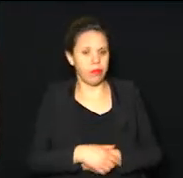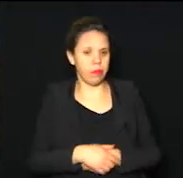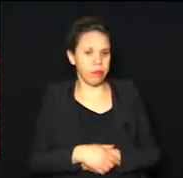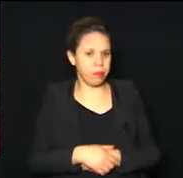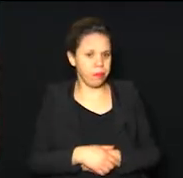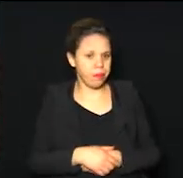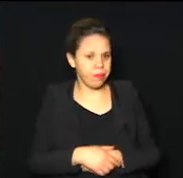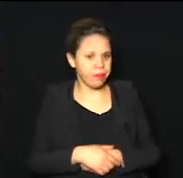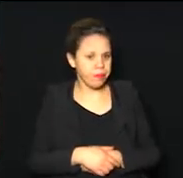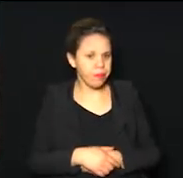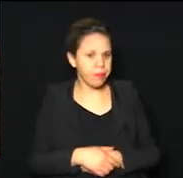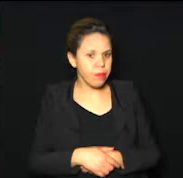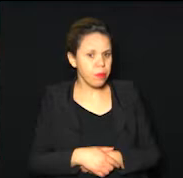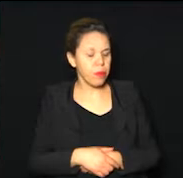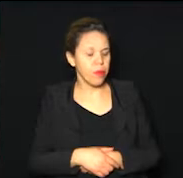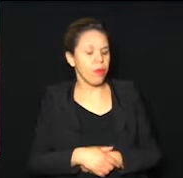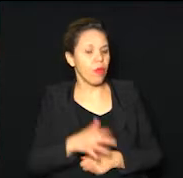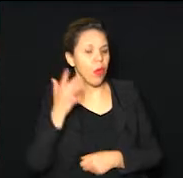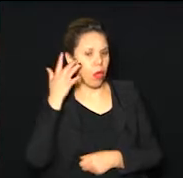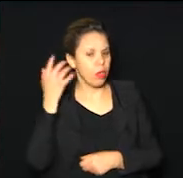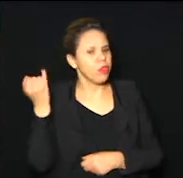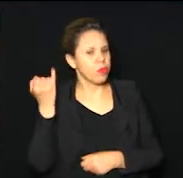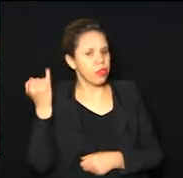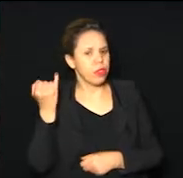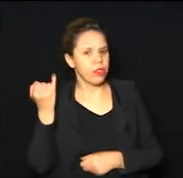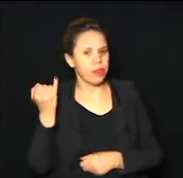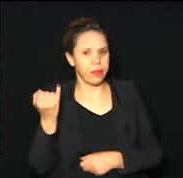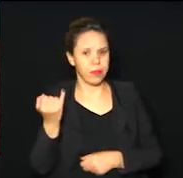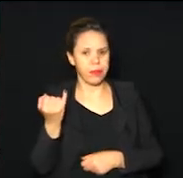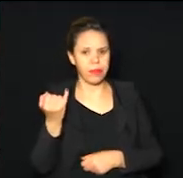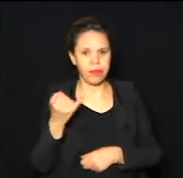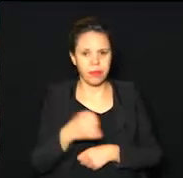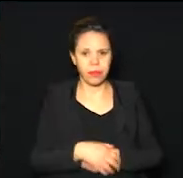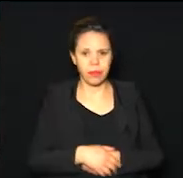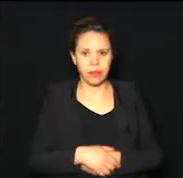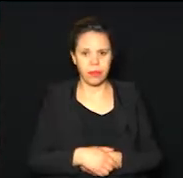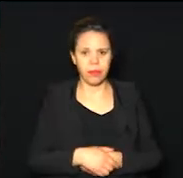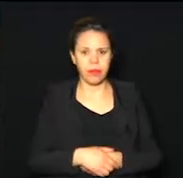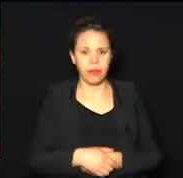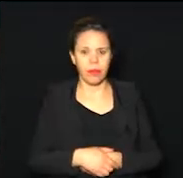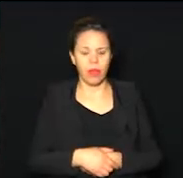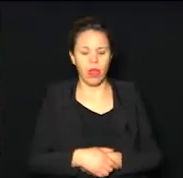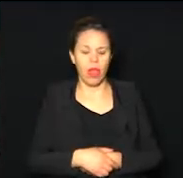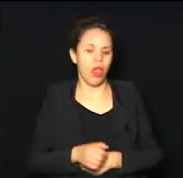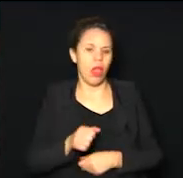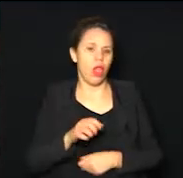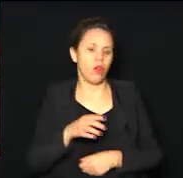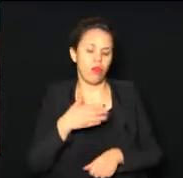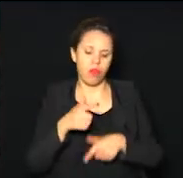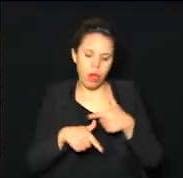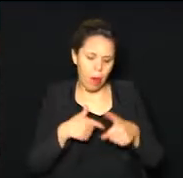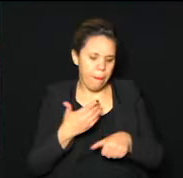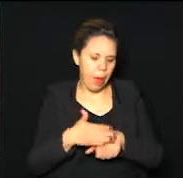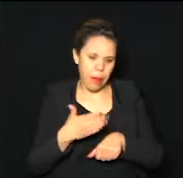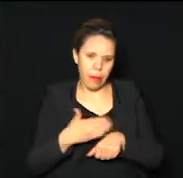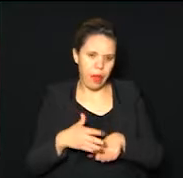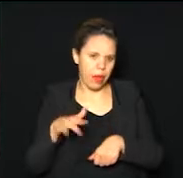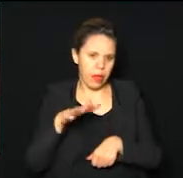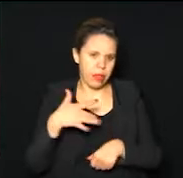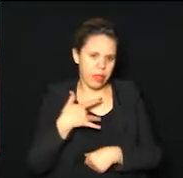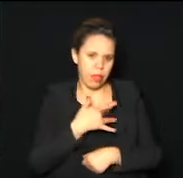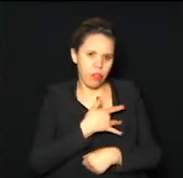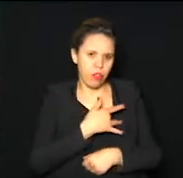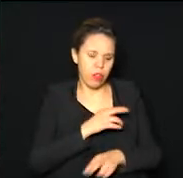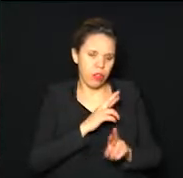colocar essas coisas, eu acho que é importante, né? Eu não vivo a área de saúde, mas eu espero, né,